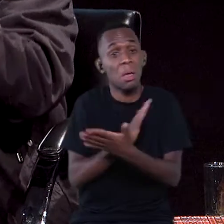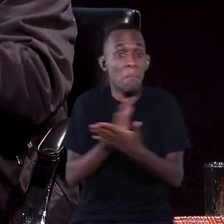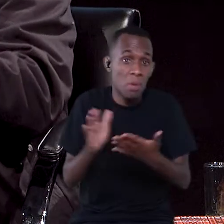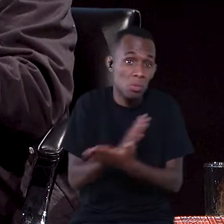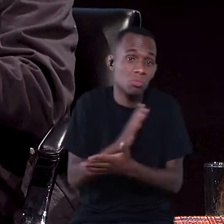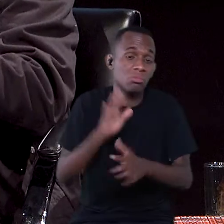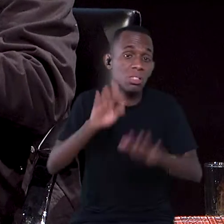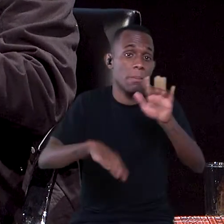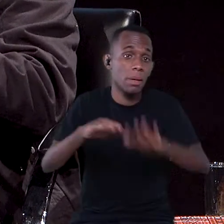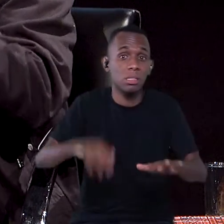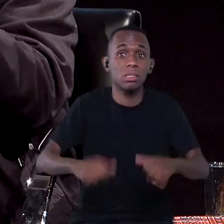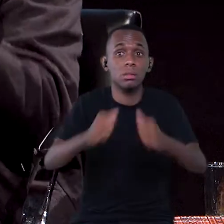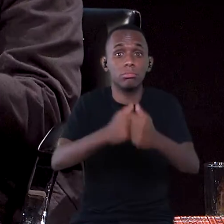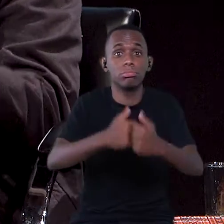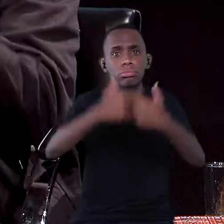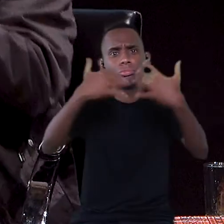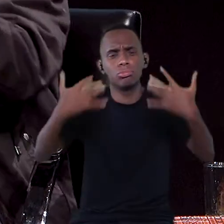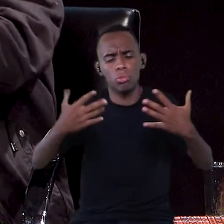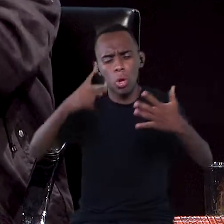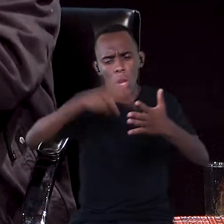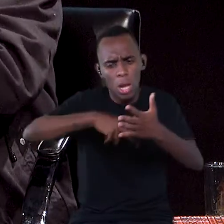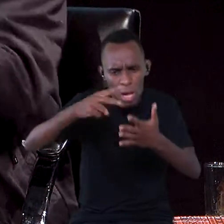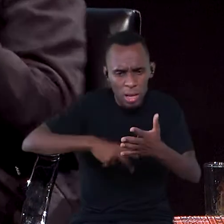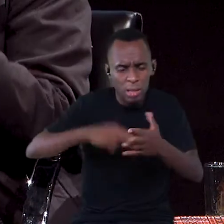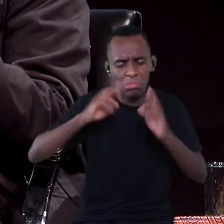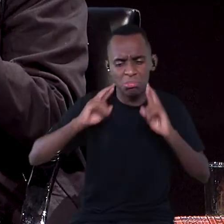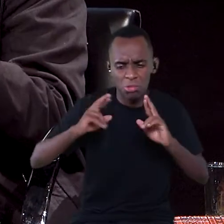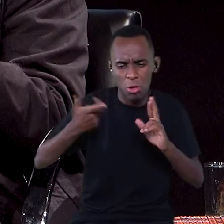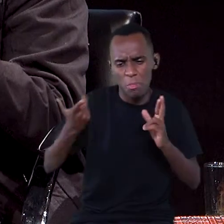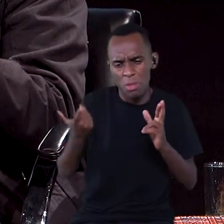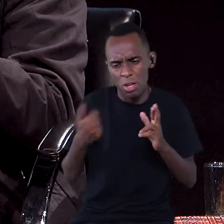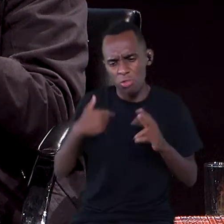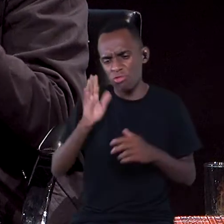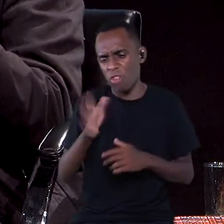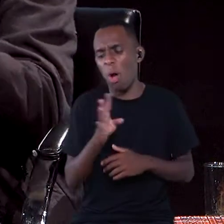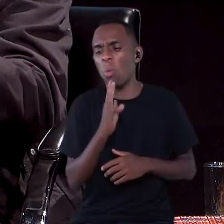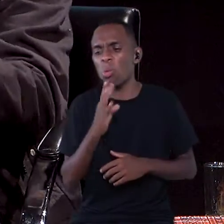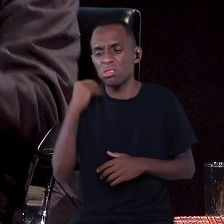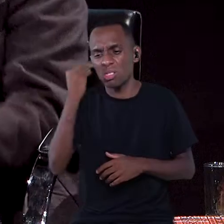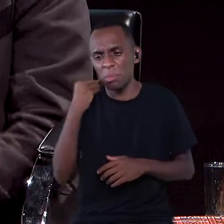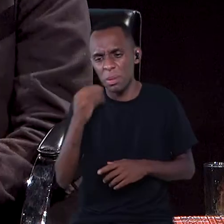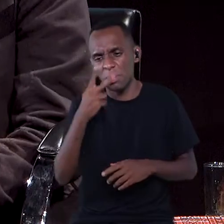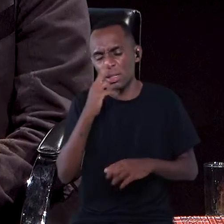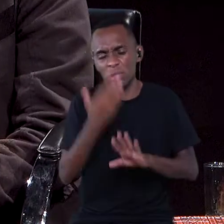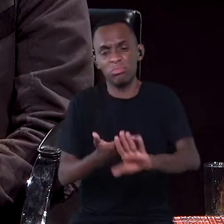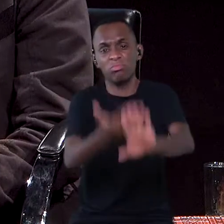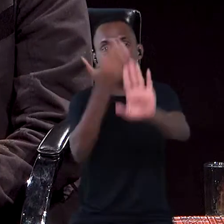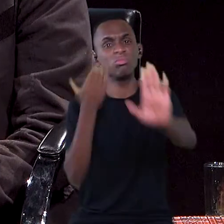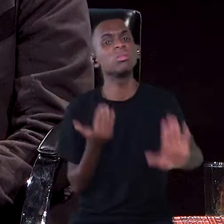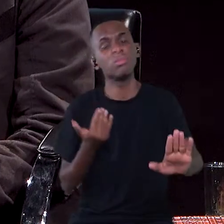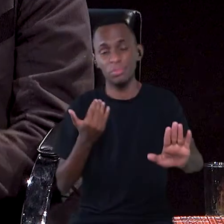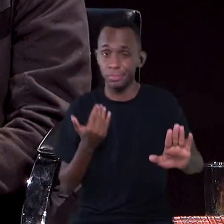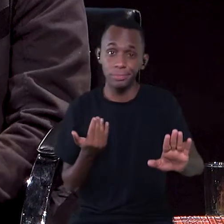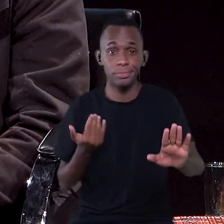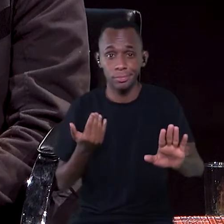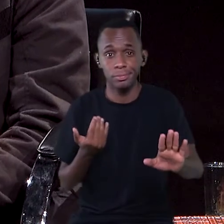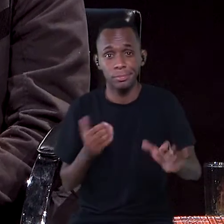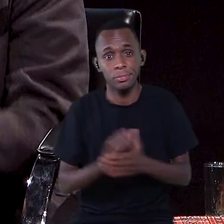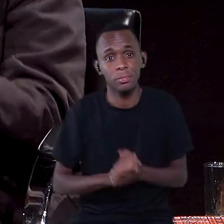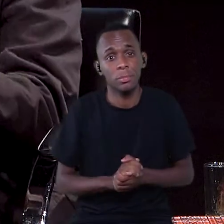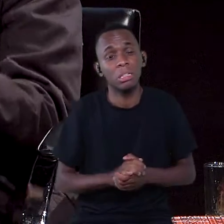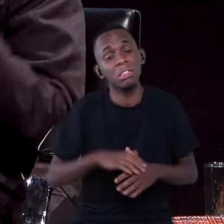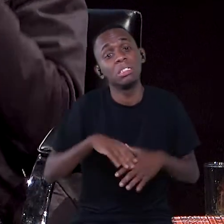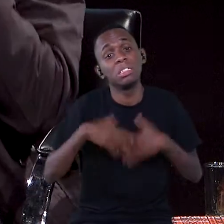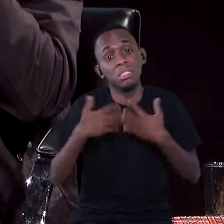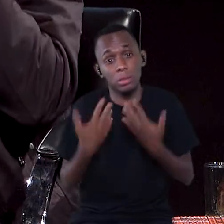um autor de periferia, a descrição da realidade que eu já conheço, gera um certo distanciamento. Né, gera um certo